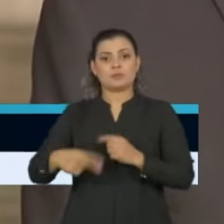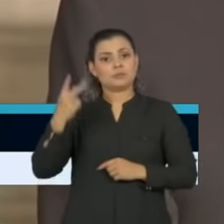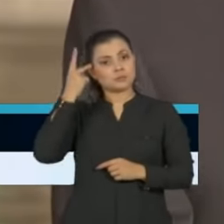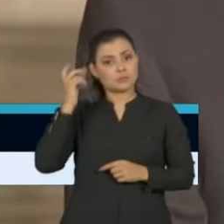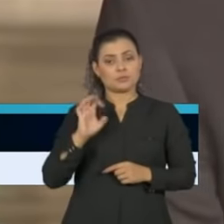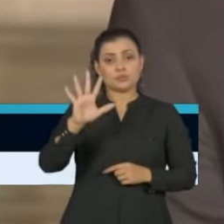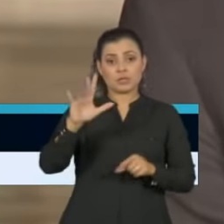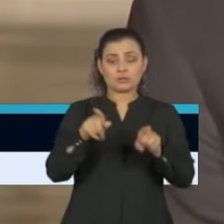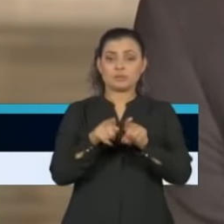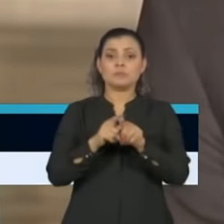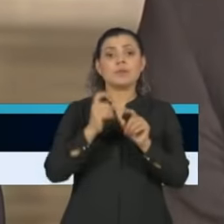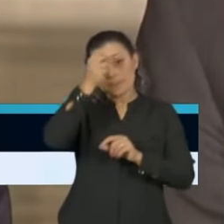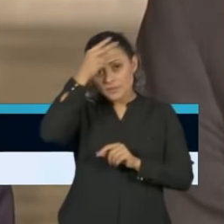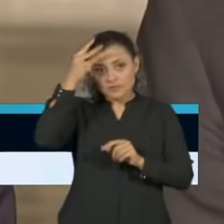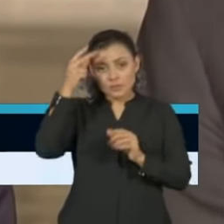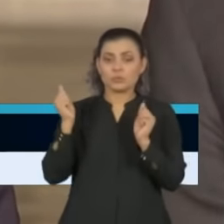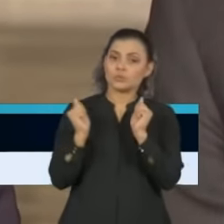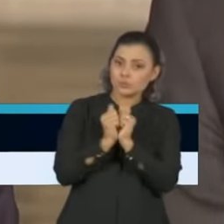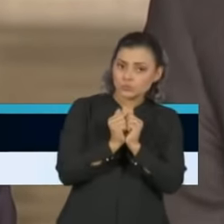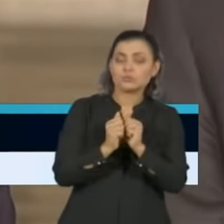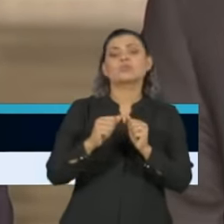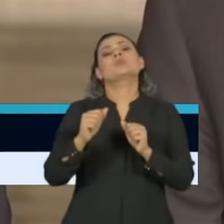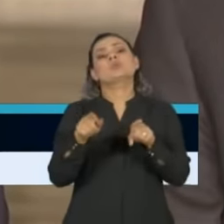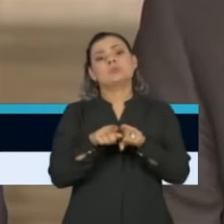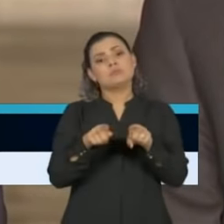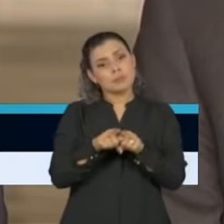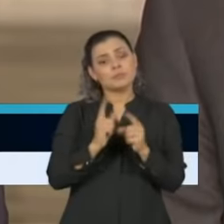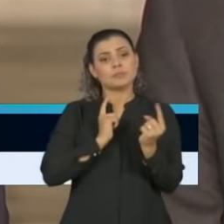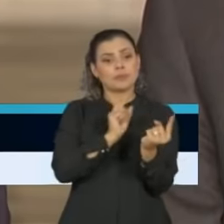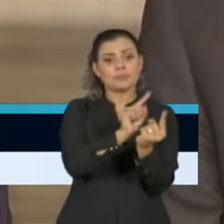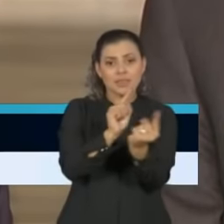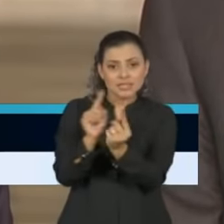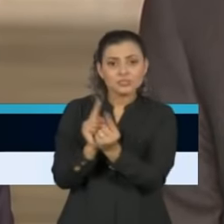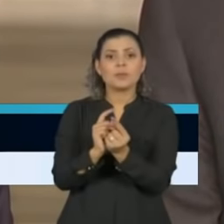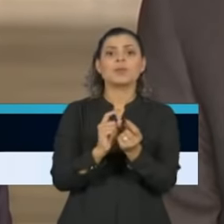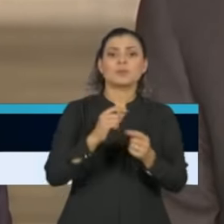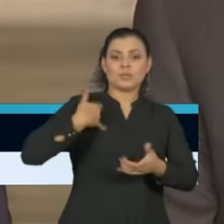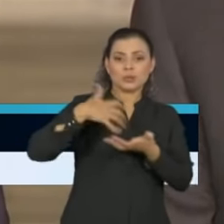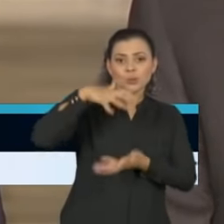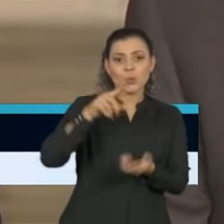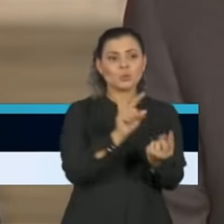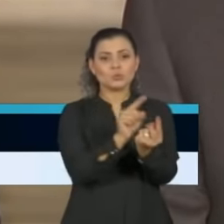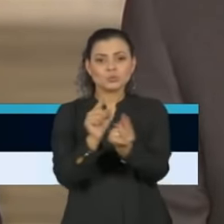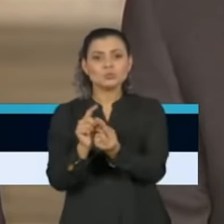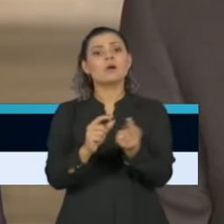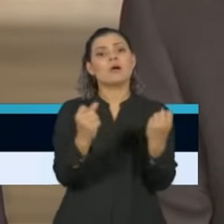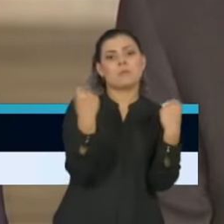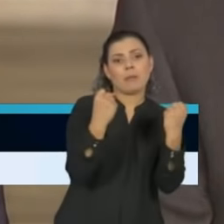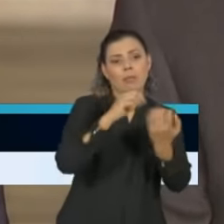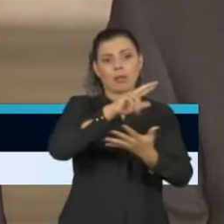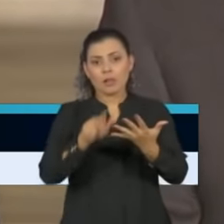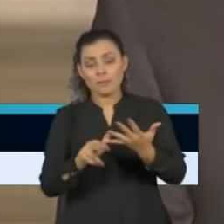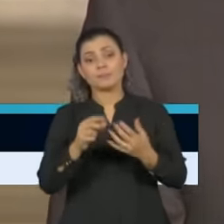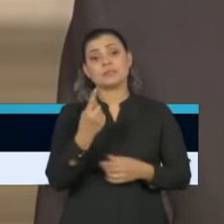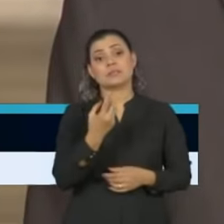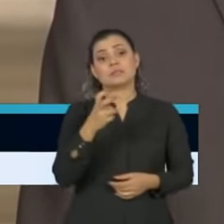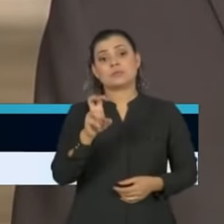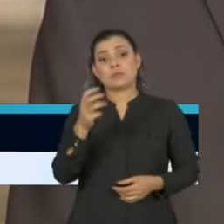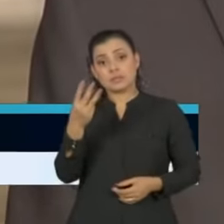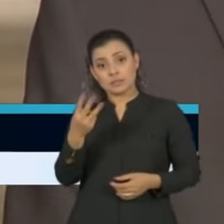Paulo, juntamente com as prefeituras municipais, onde a administração desses 153